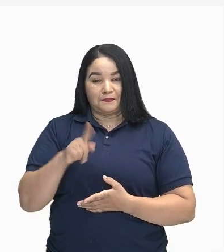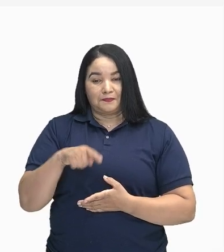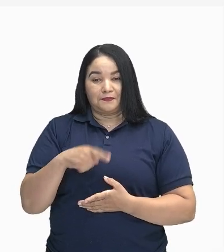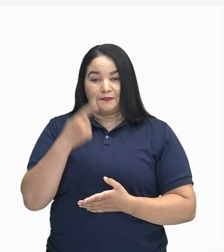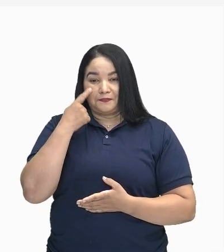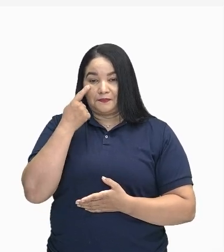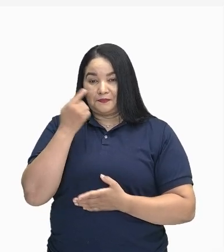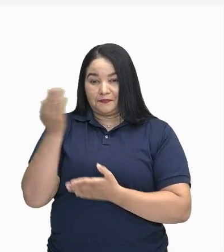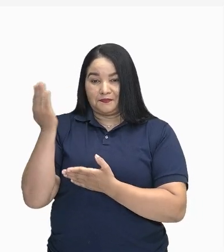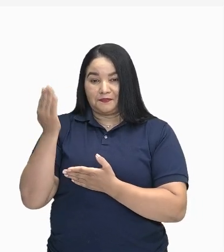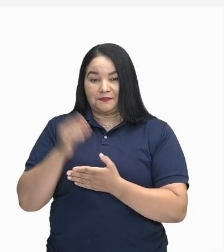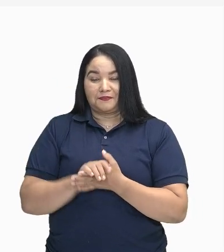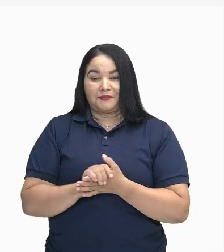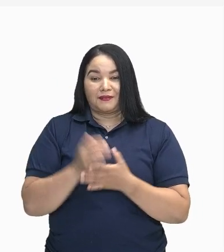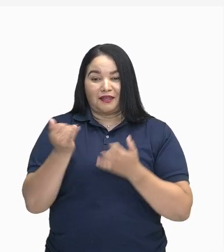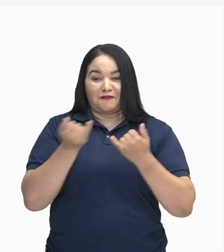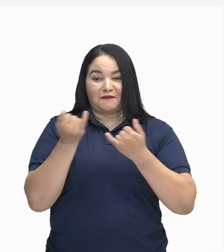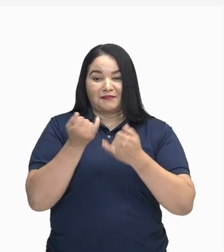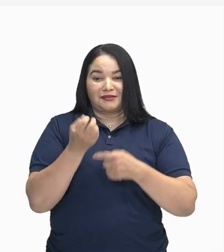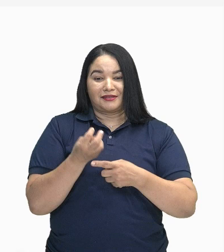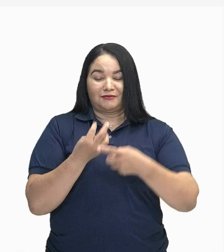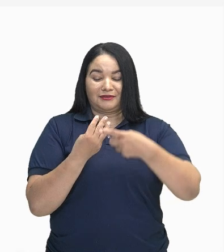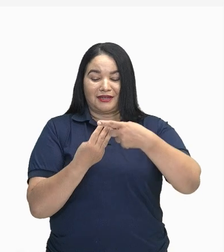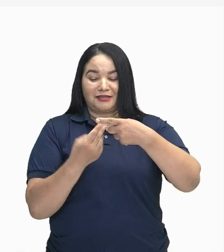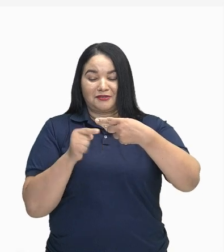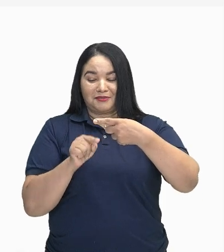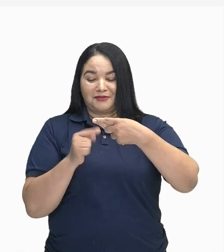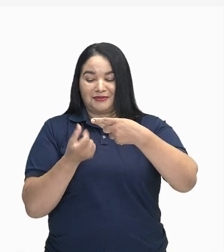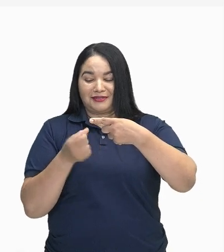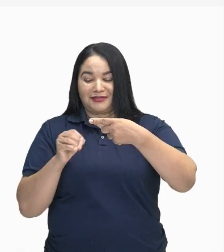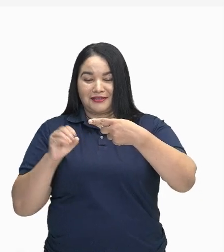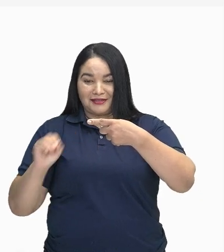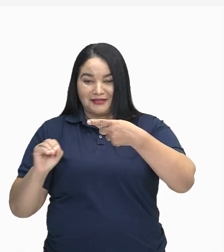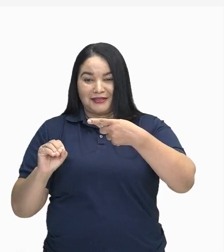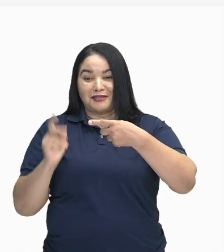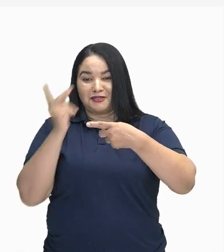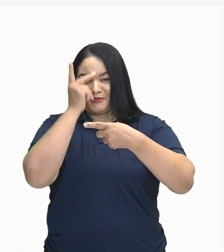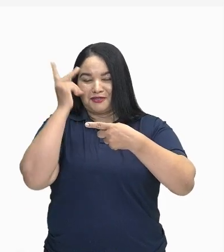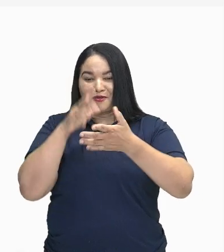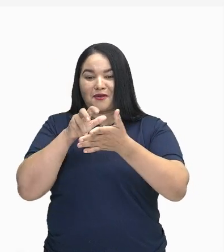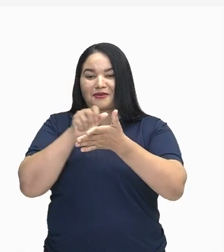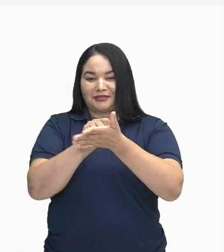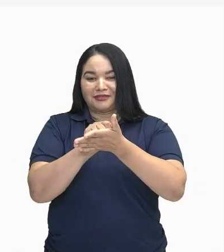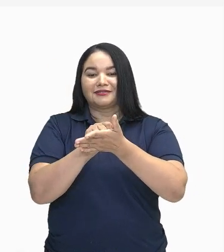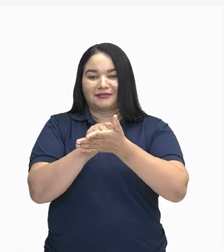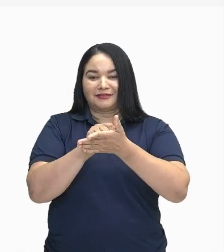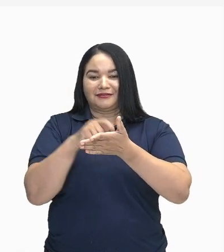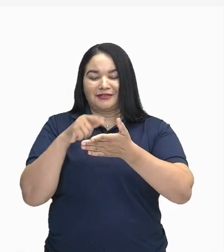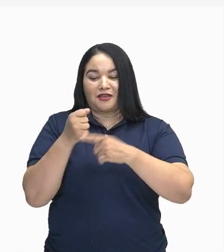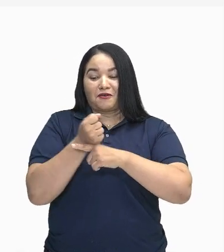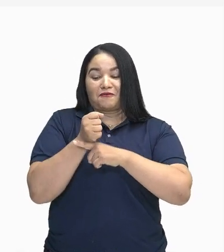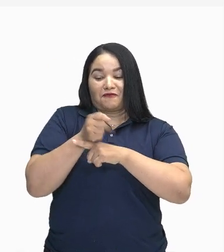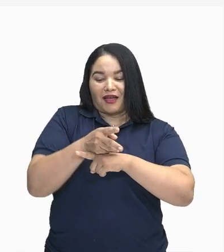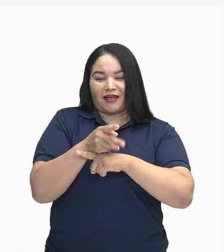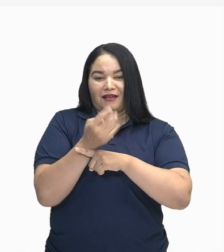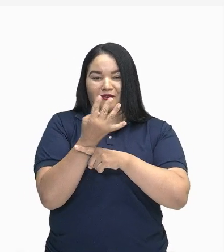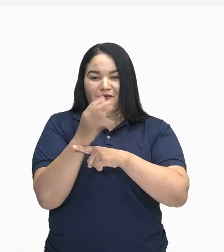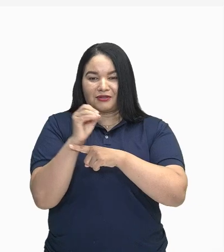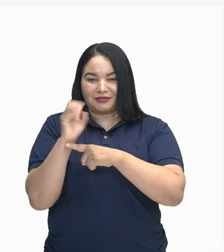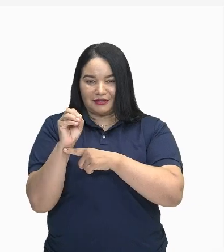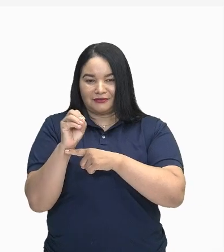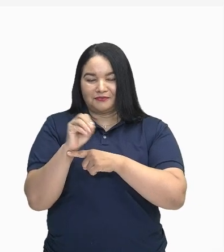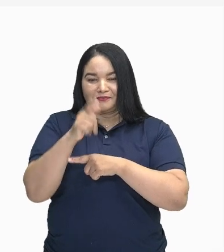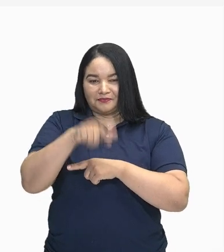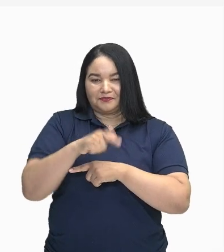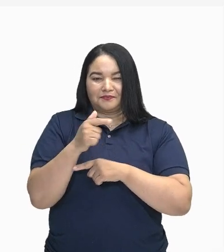3.600 candidatos inscritos e para 400 vagas. Bom, pessoal, vamos simplificar